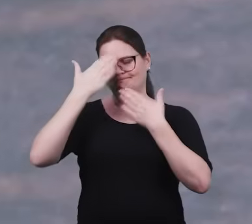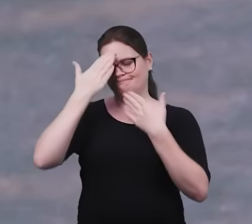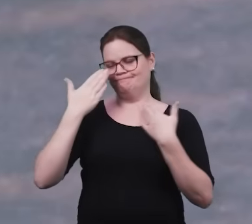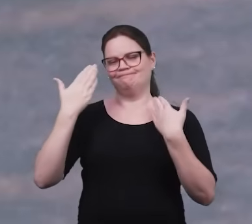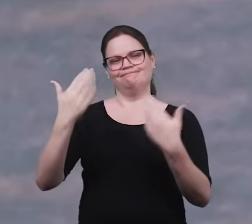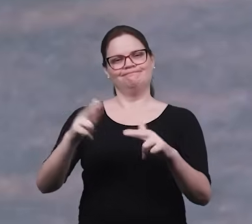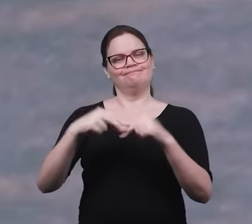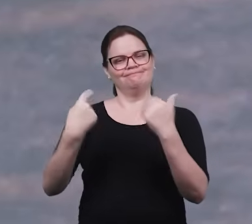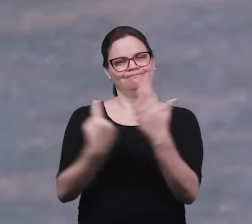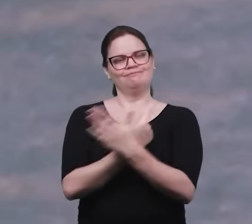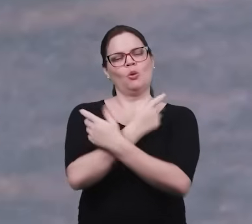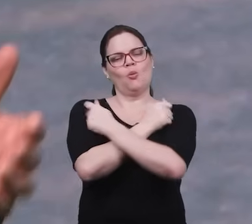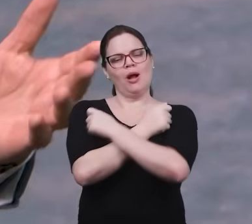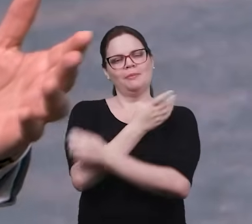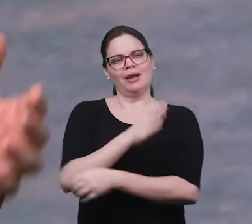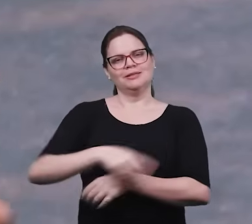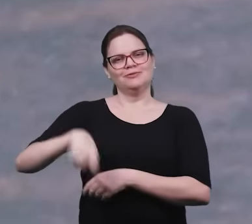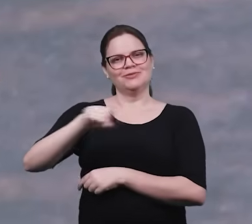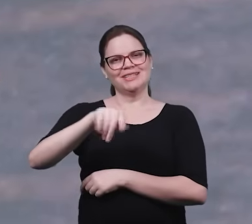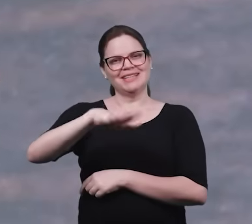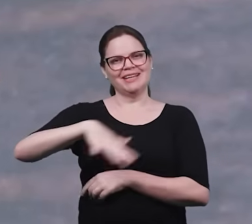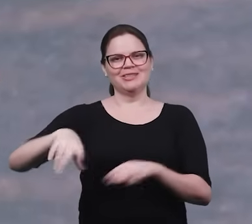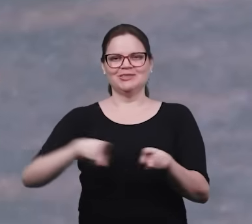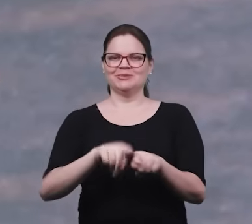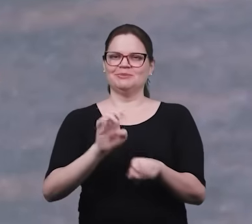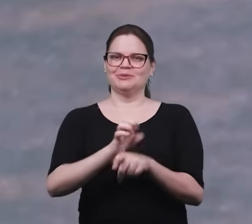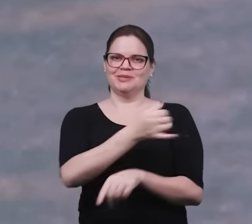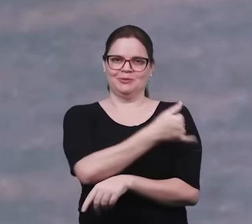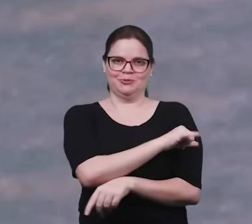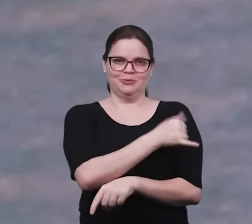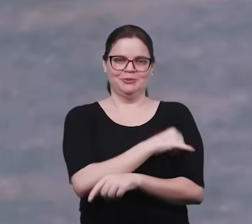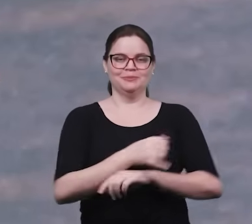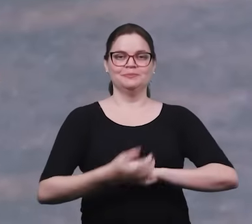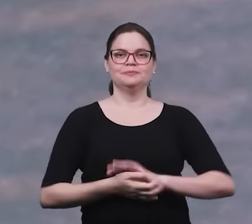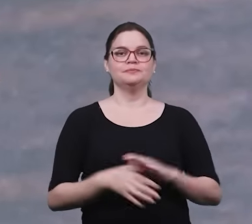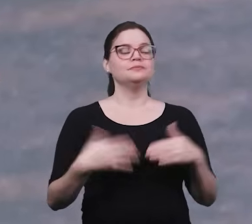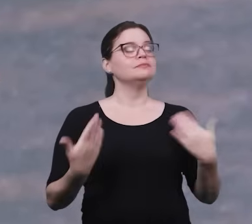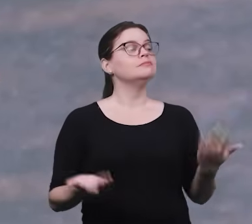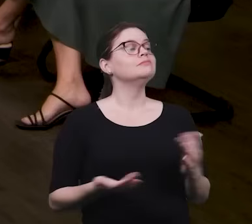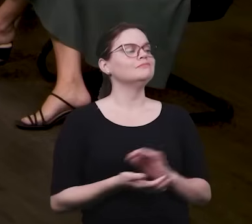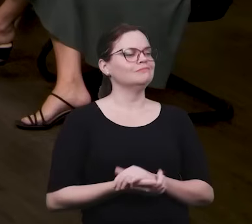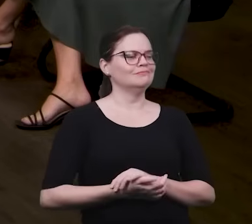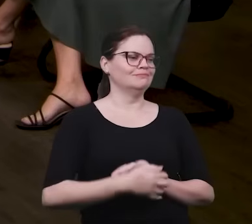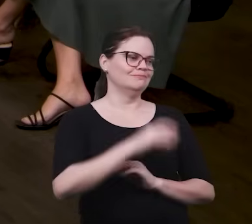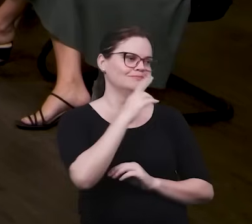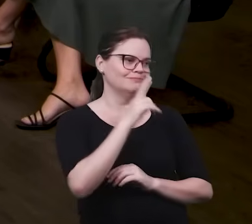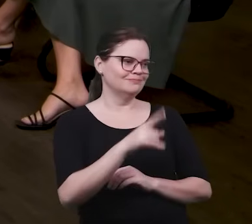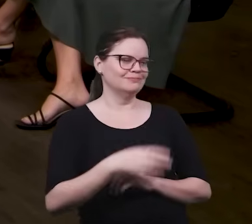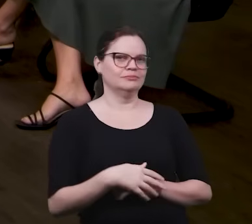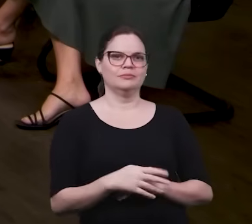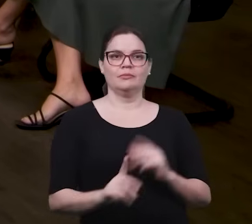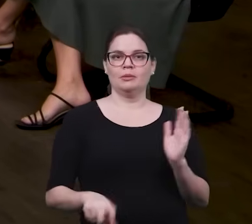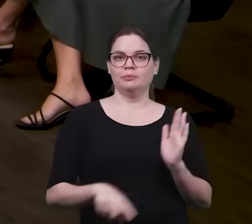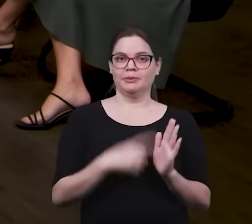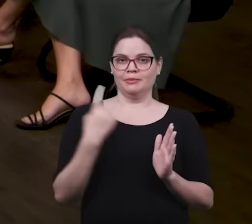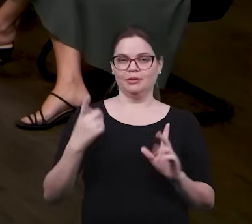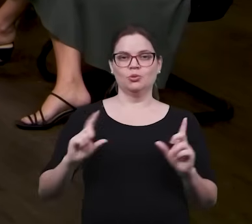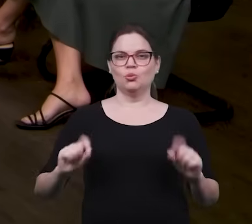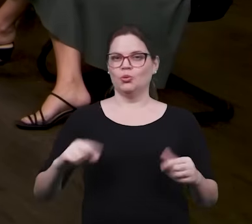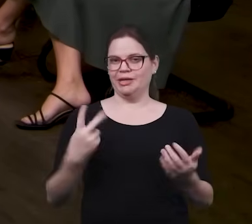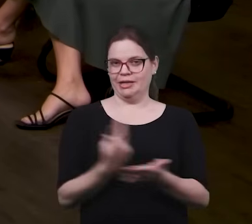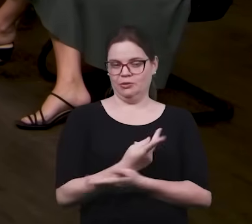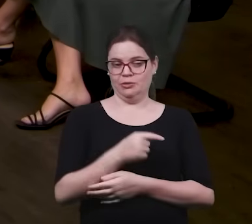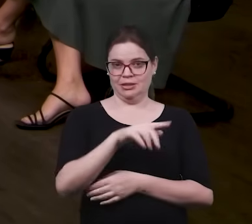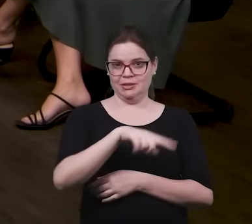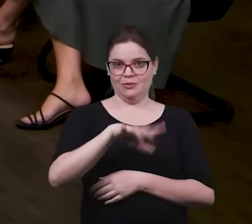nossos irmãos aí em São João do Meriti, os nossos irmãos também no estado do Rio de Janeiro. E aí, Tarcísio? Bom, primeira coisa é o